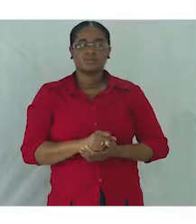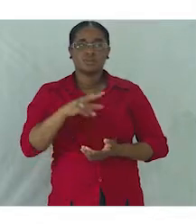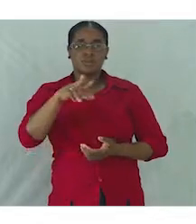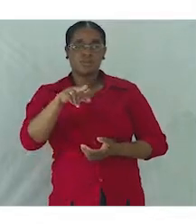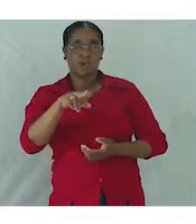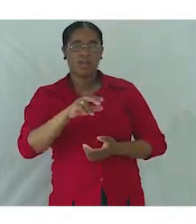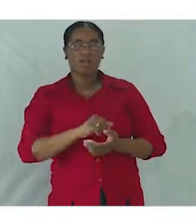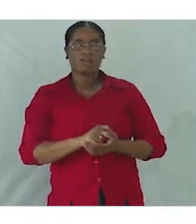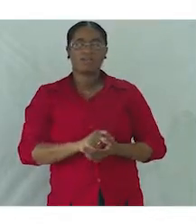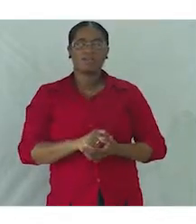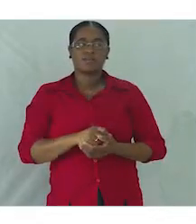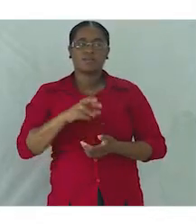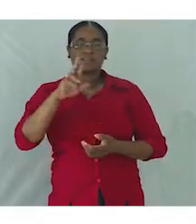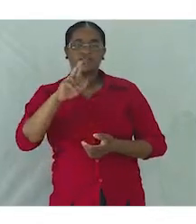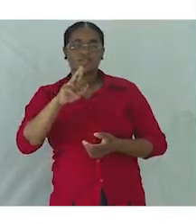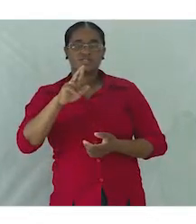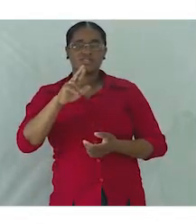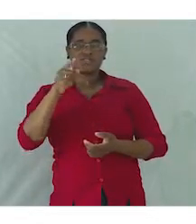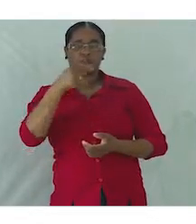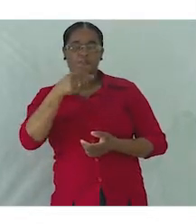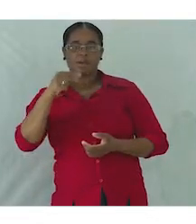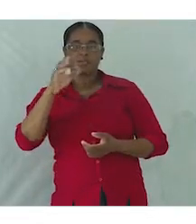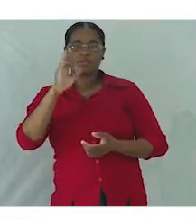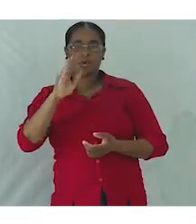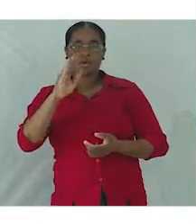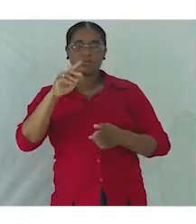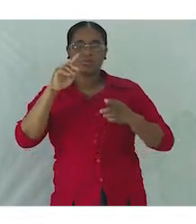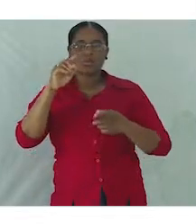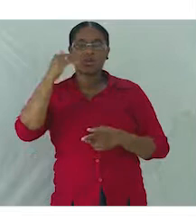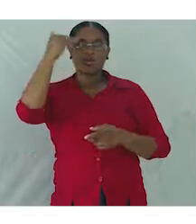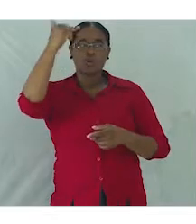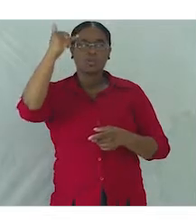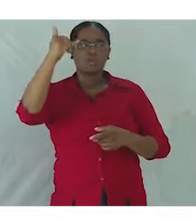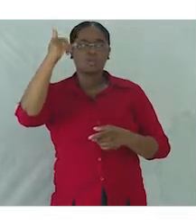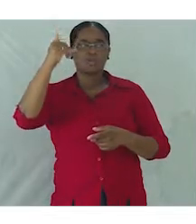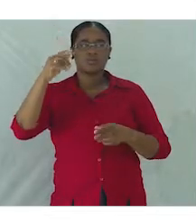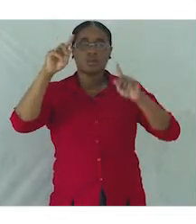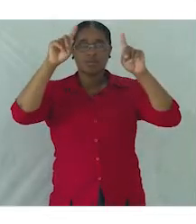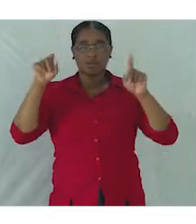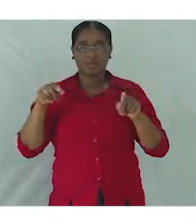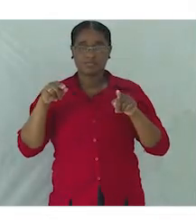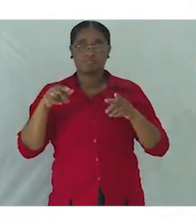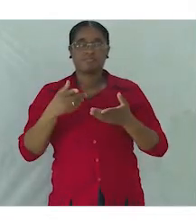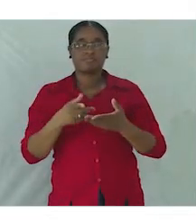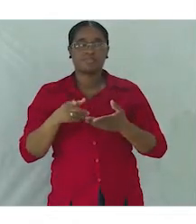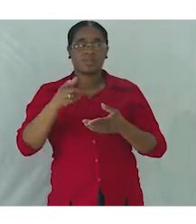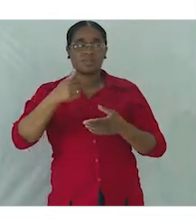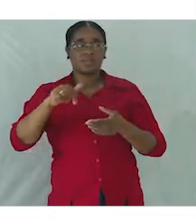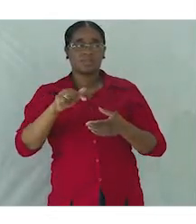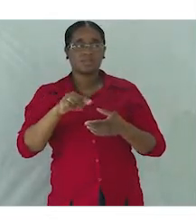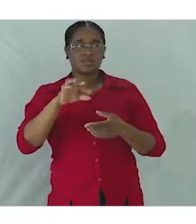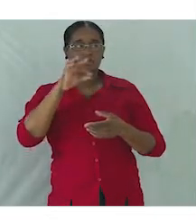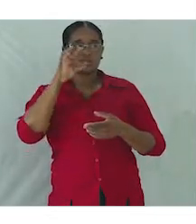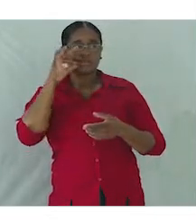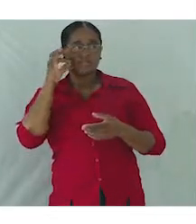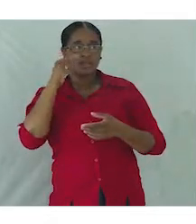é igual a x menos 4 ao quadrado. Entretanto, nós temos um sinal